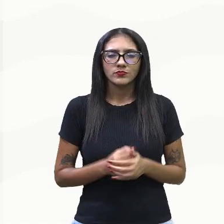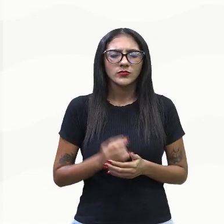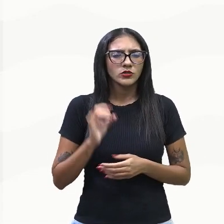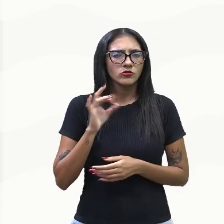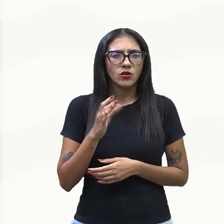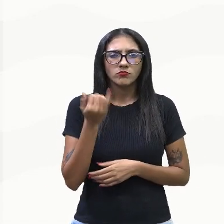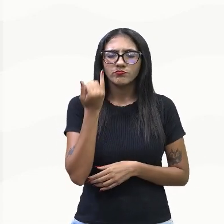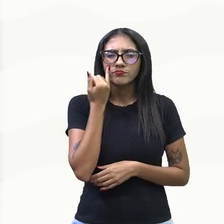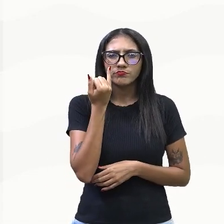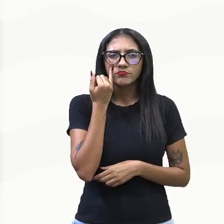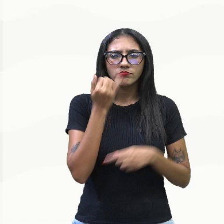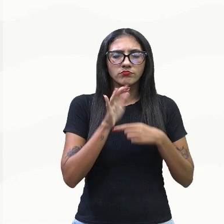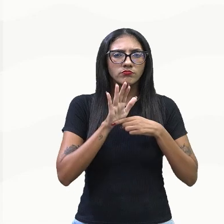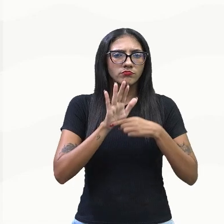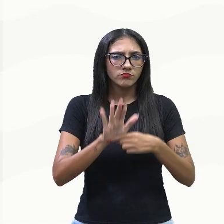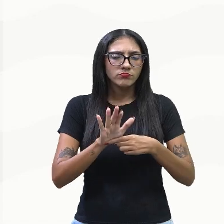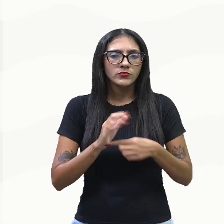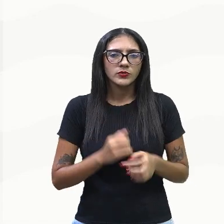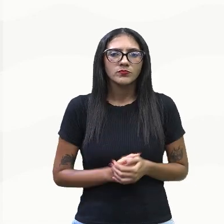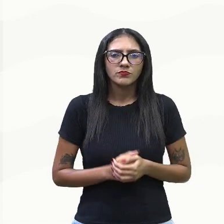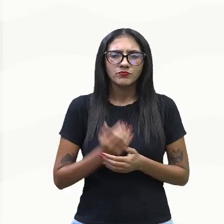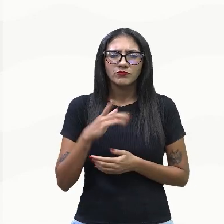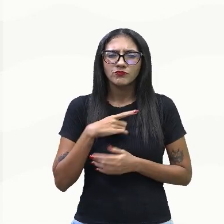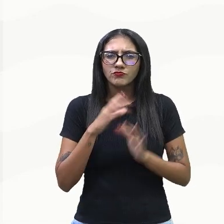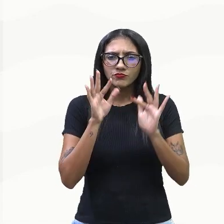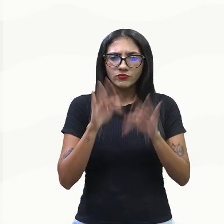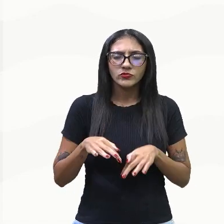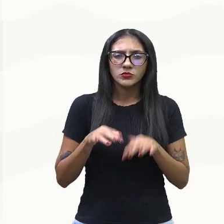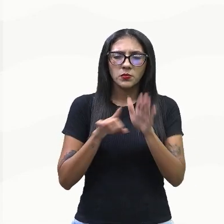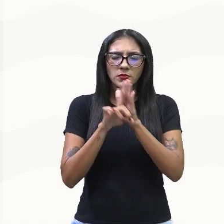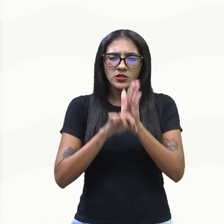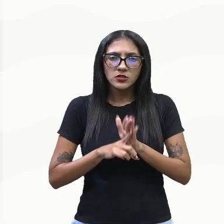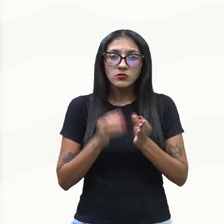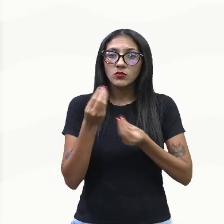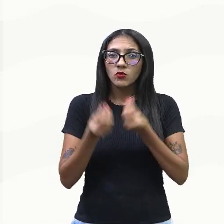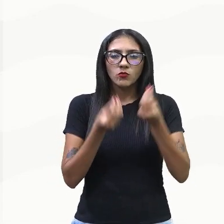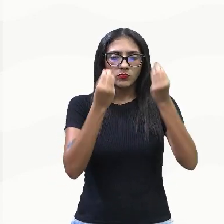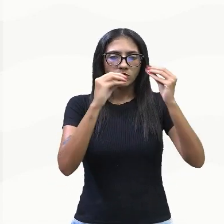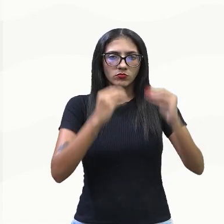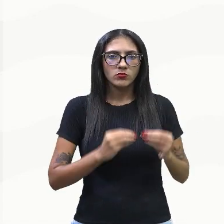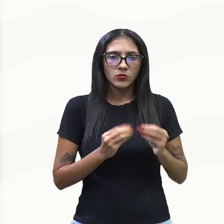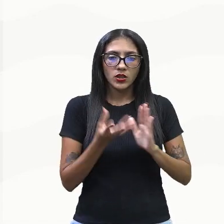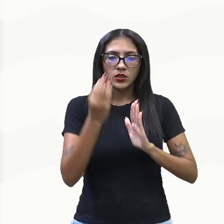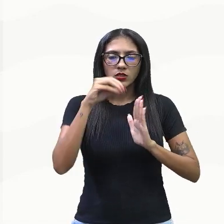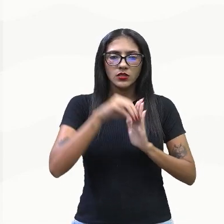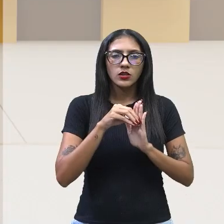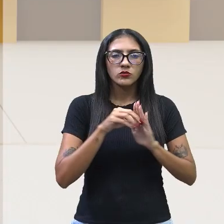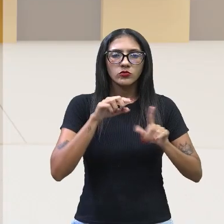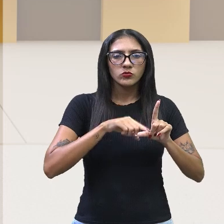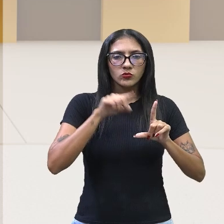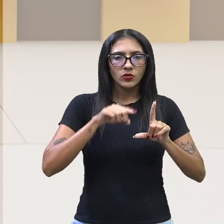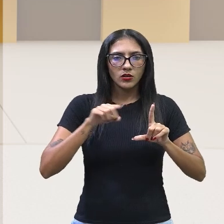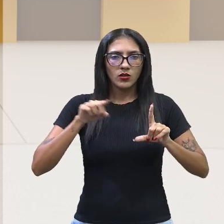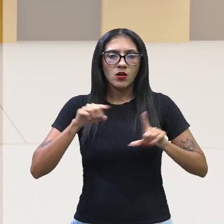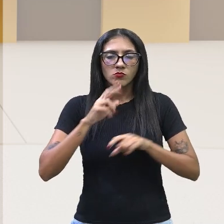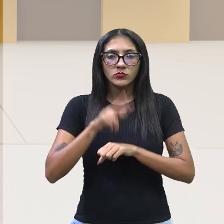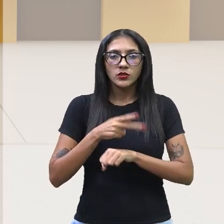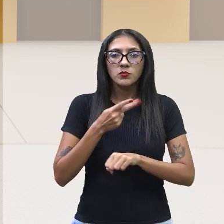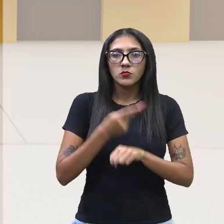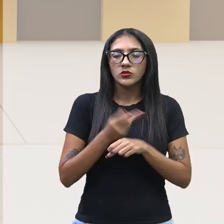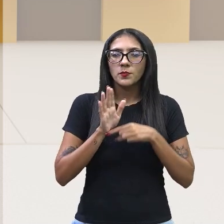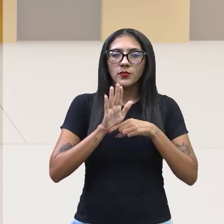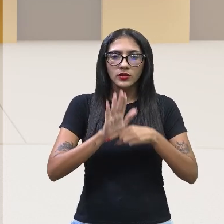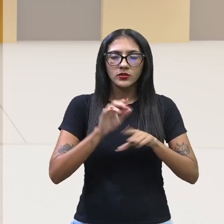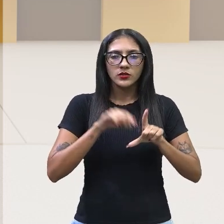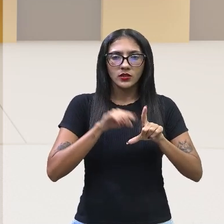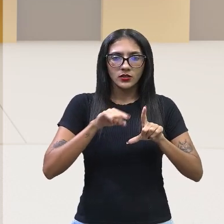para vocês como depois de uma pesquisa feita, como que nós organizamos os cálculos e depois apresentamos através de